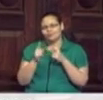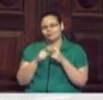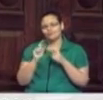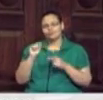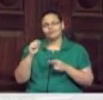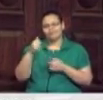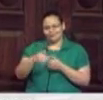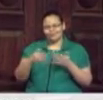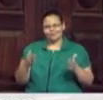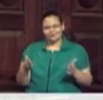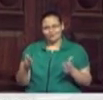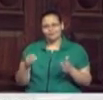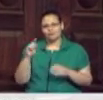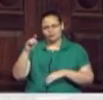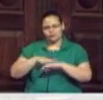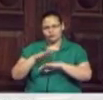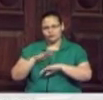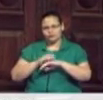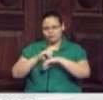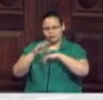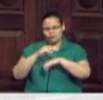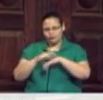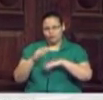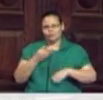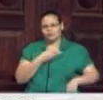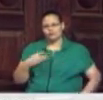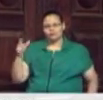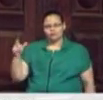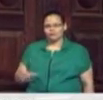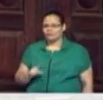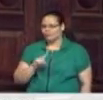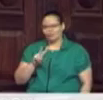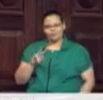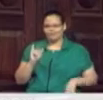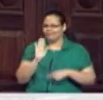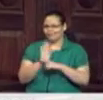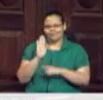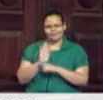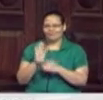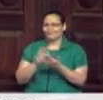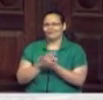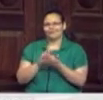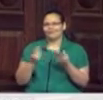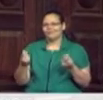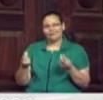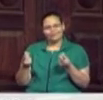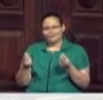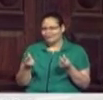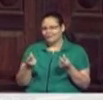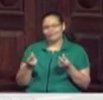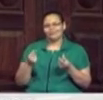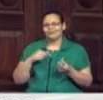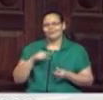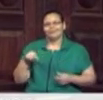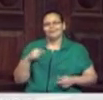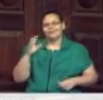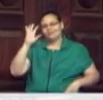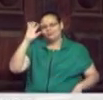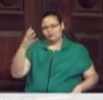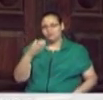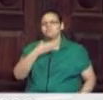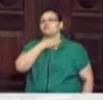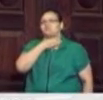é que o pacote enviado pelo governo não vai ajudar em nada nenhuma saída da